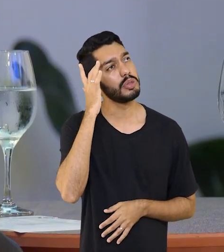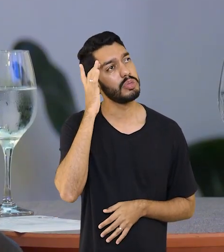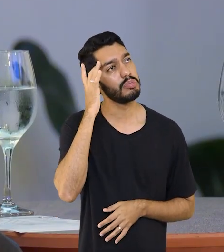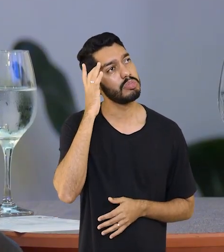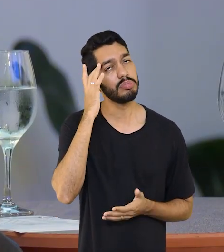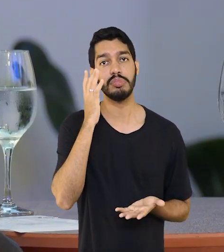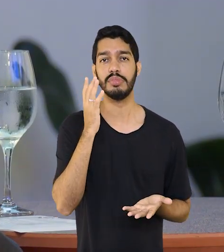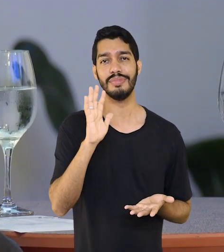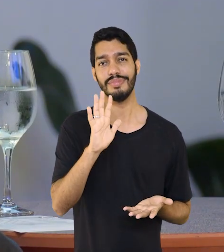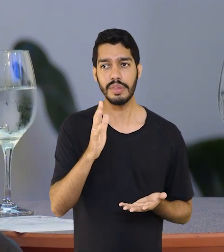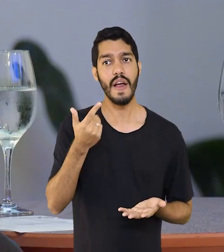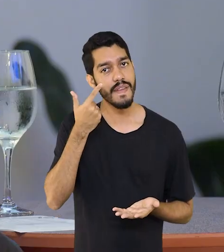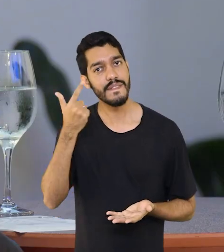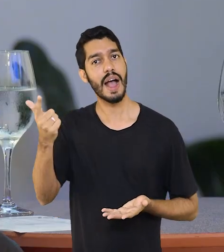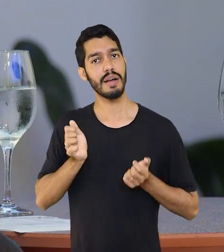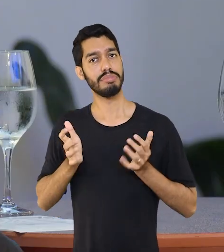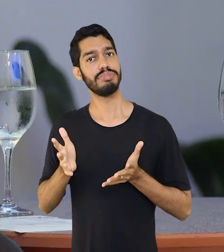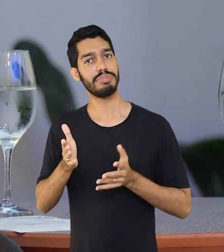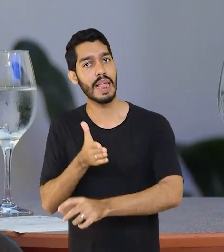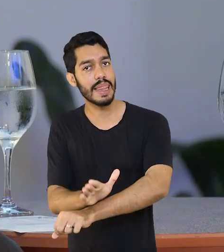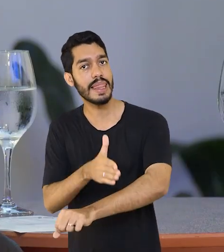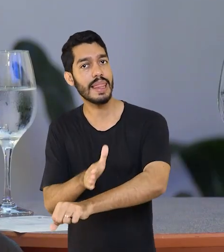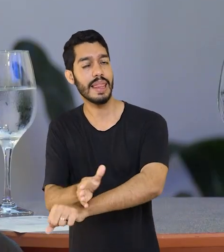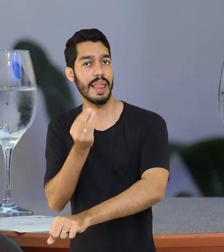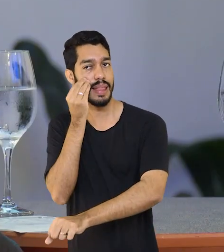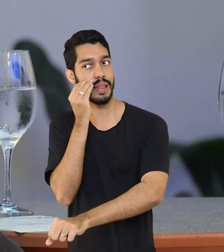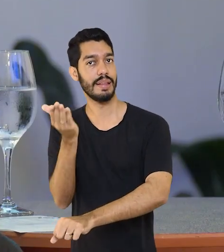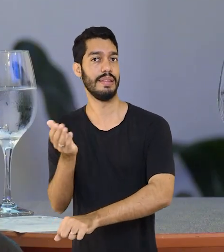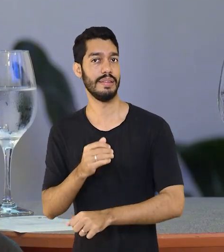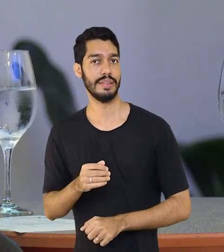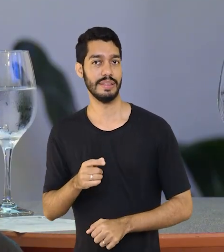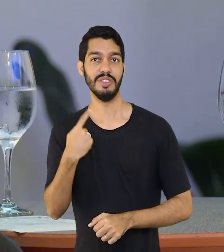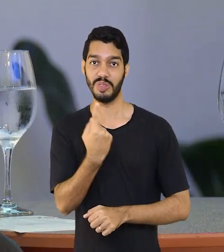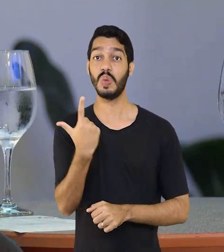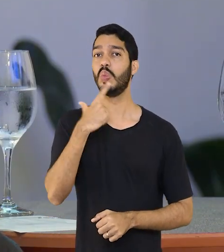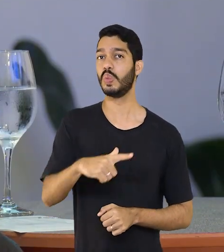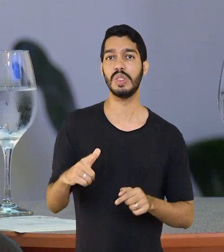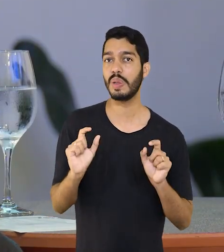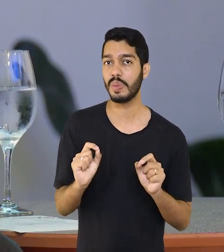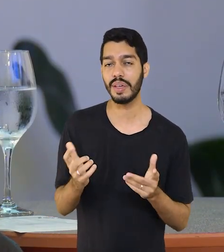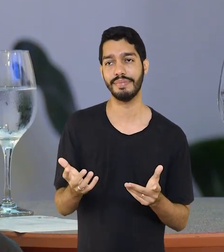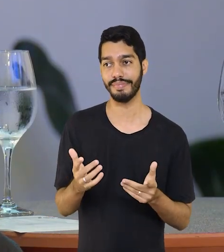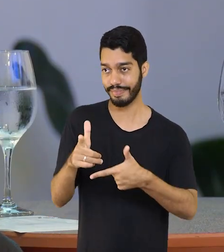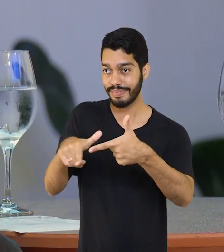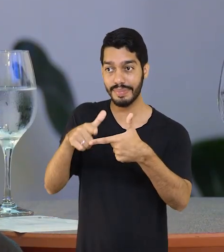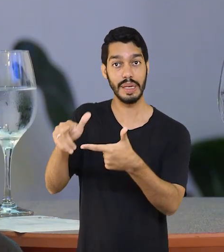prático, e trazer uma solução prática. E, com isso tudo, eu acho que a gente consegue não eliminar o